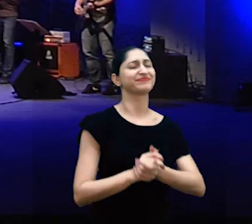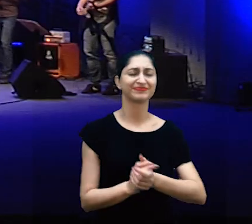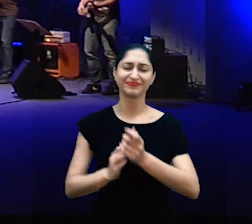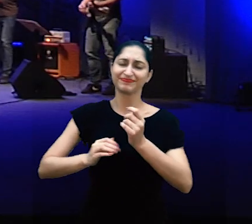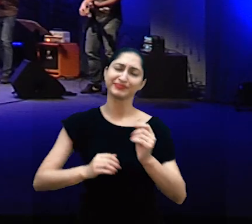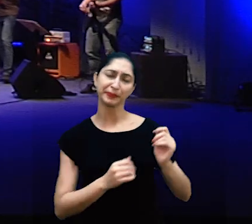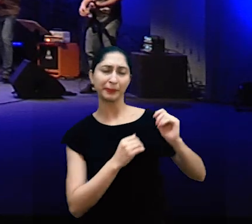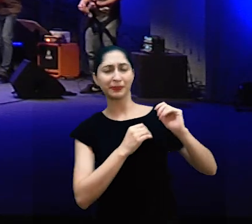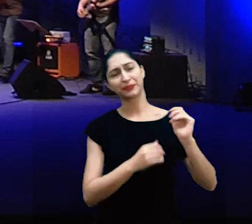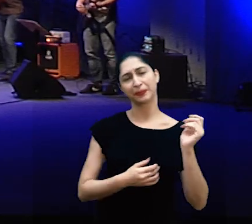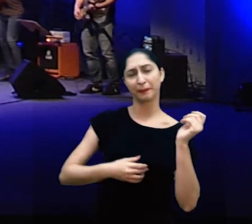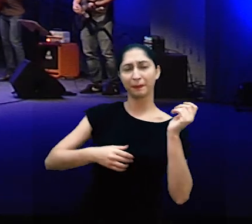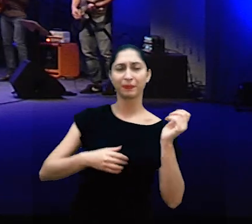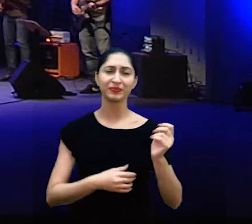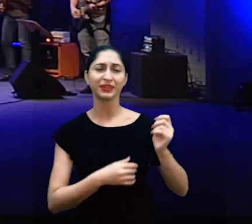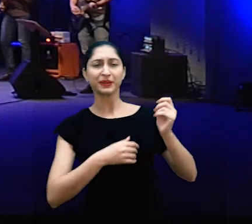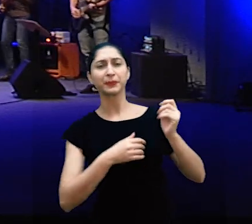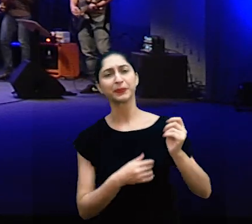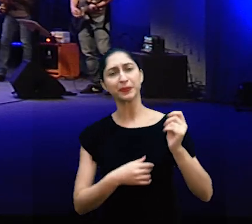alazão.